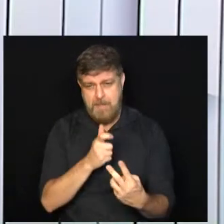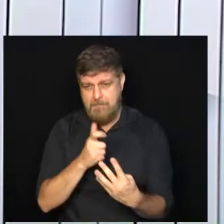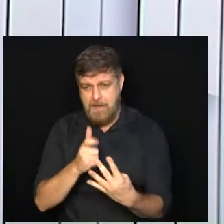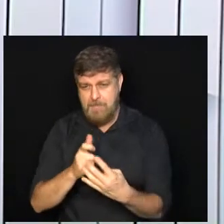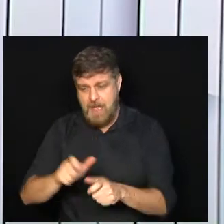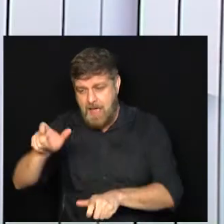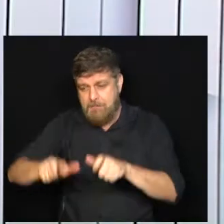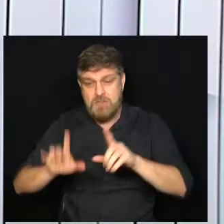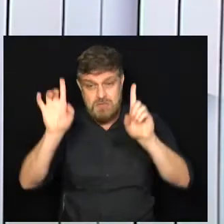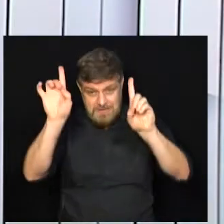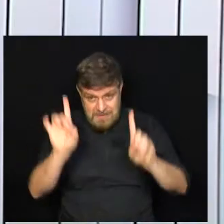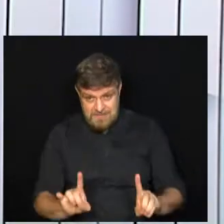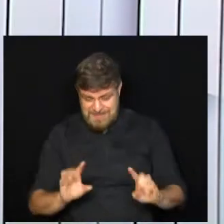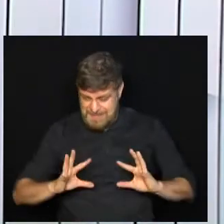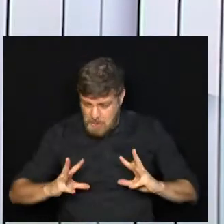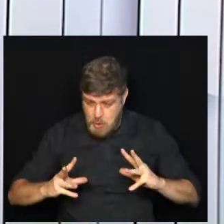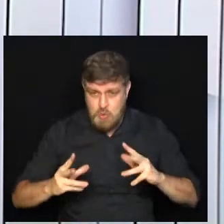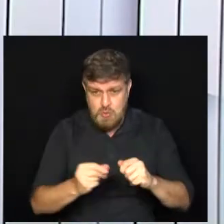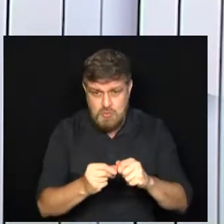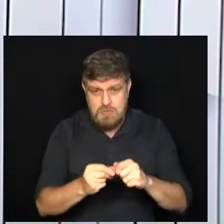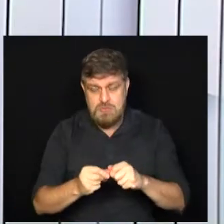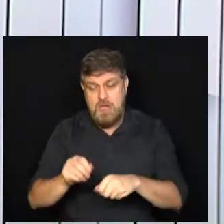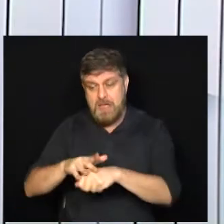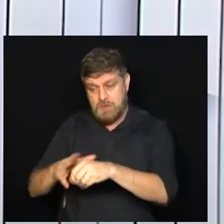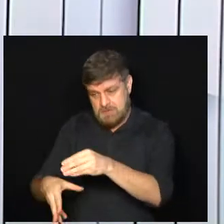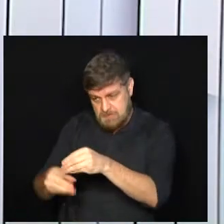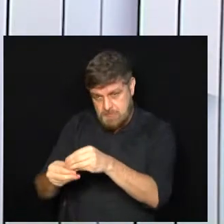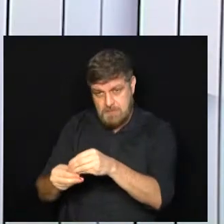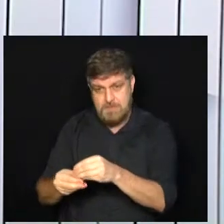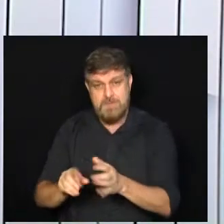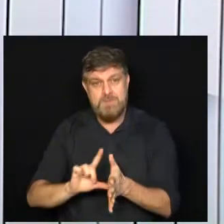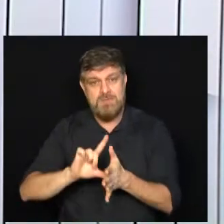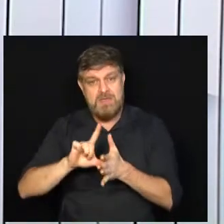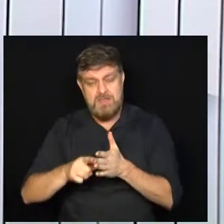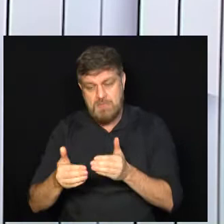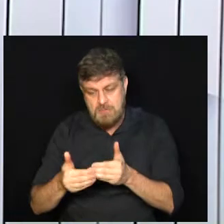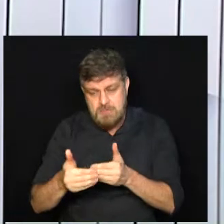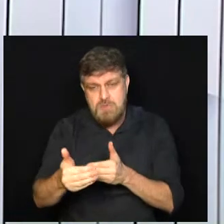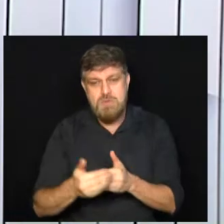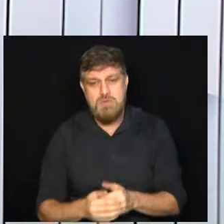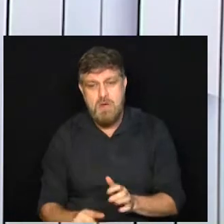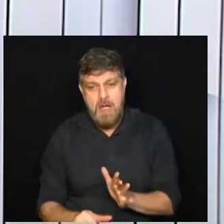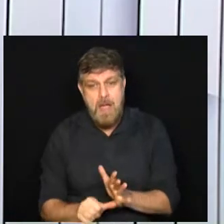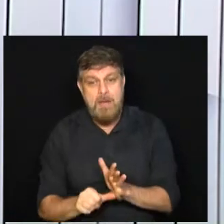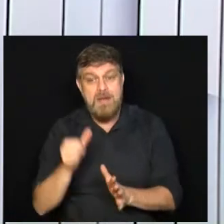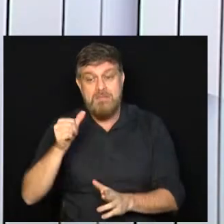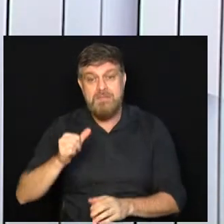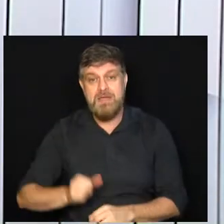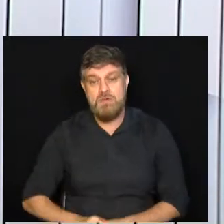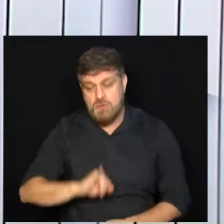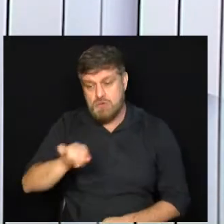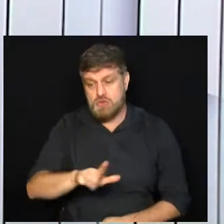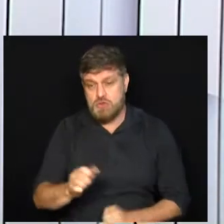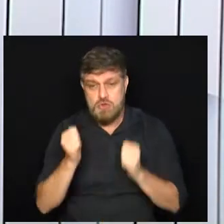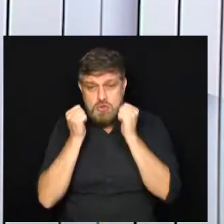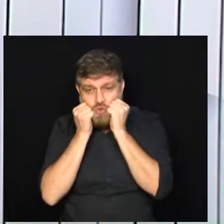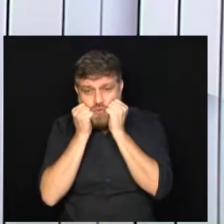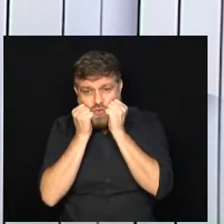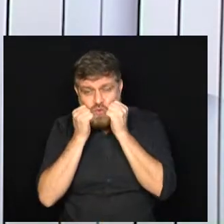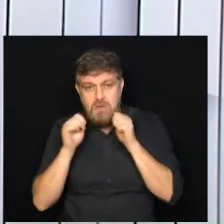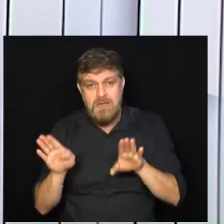com deficiências e comorbidades. E a partir de 1º de julho, a expectativa é